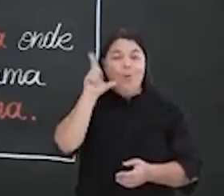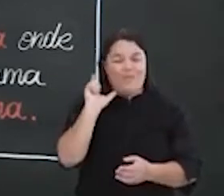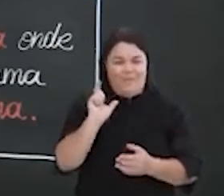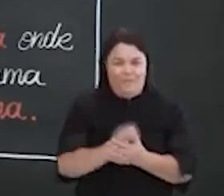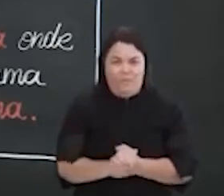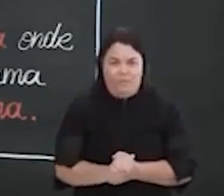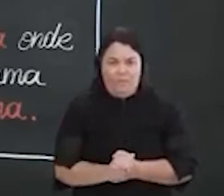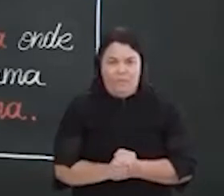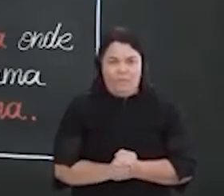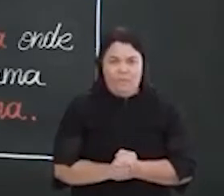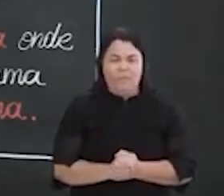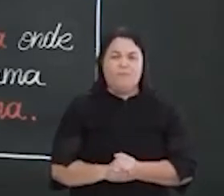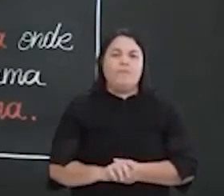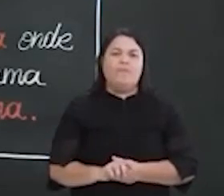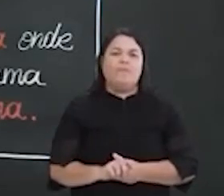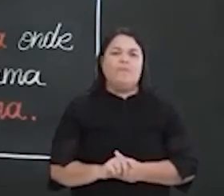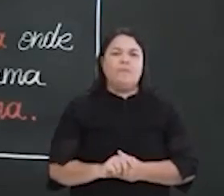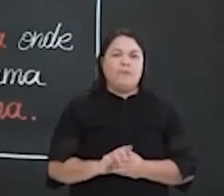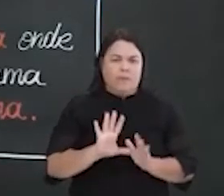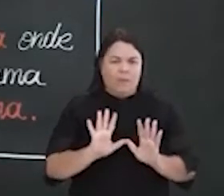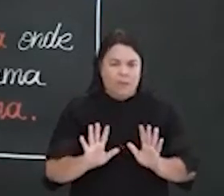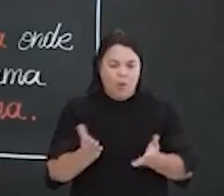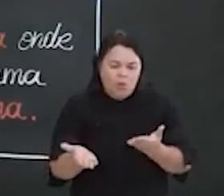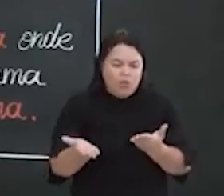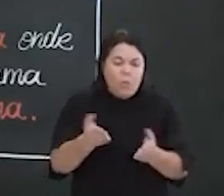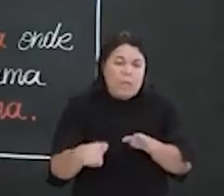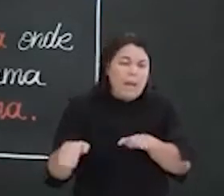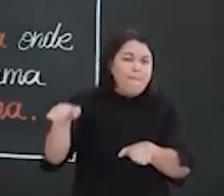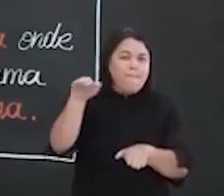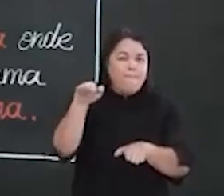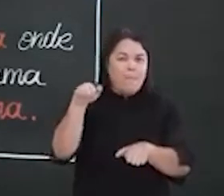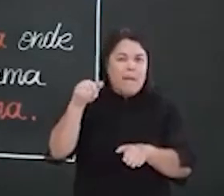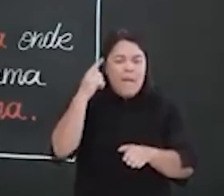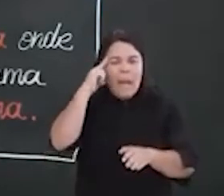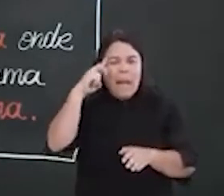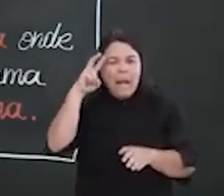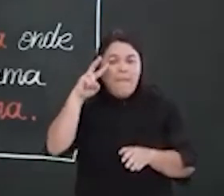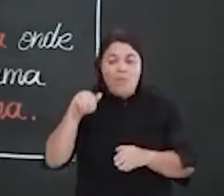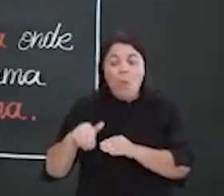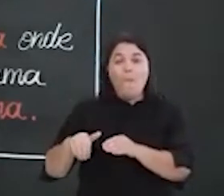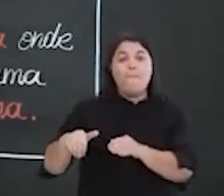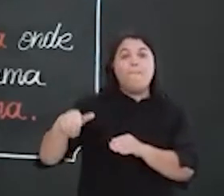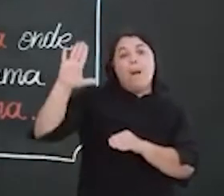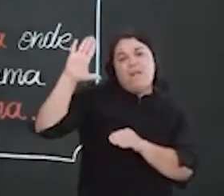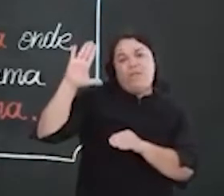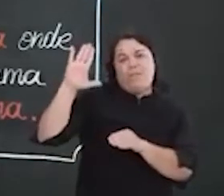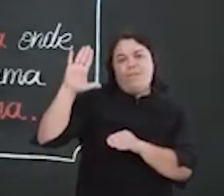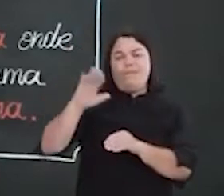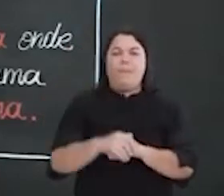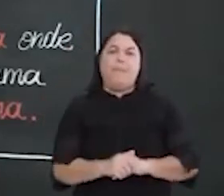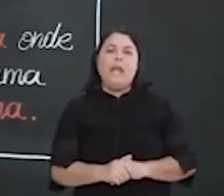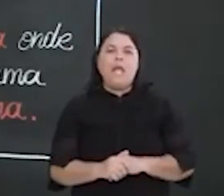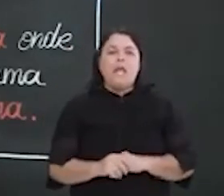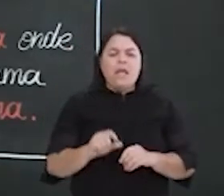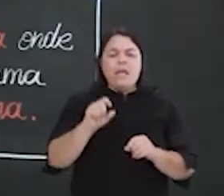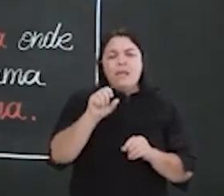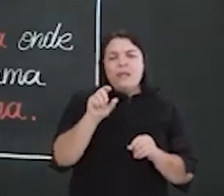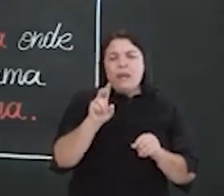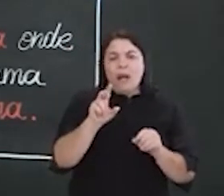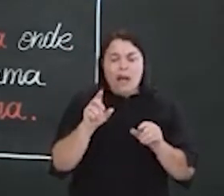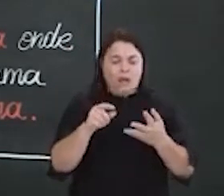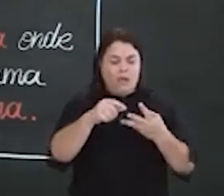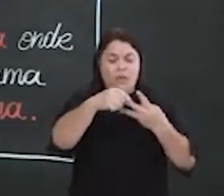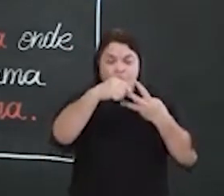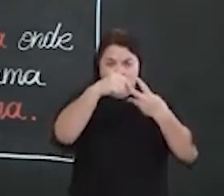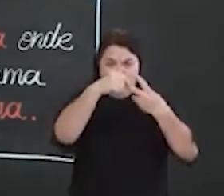disso, superioridade está sempre estabelecendo essa relação, ok? Lembra do mais que vai te ajudar. A inferioridade é o oposto, é quando eu uso